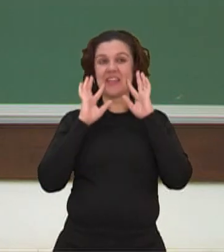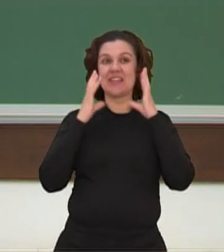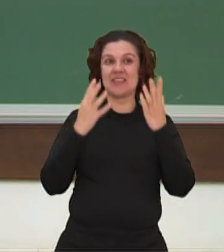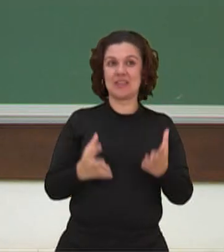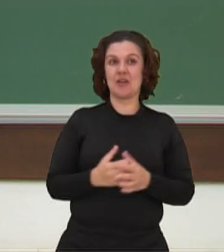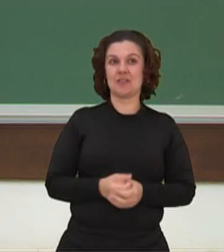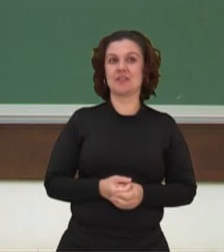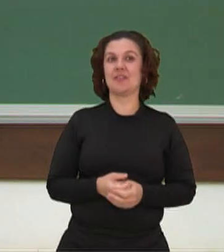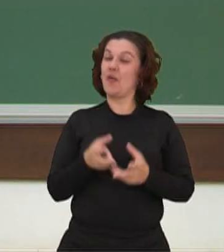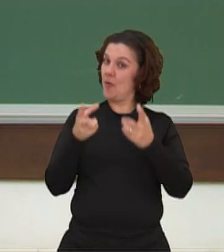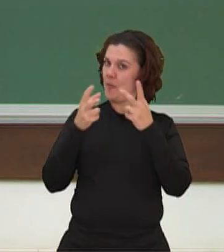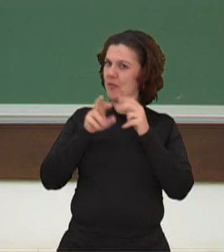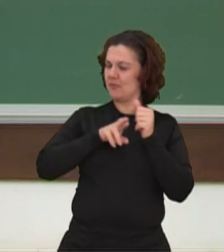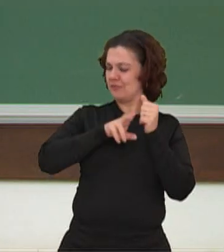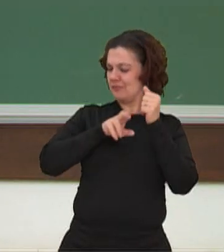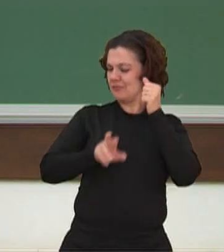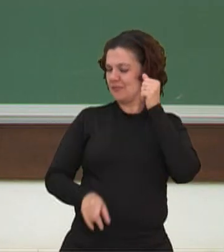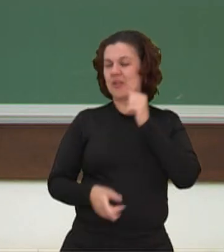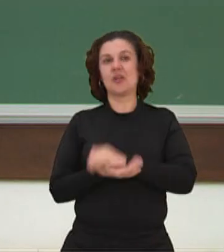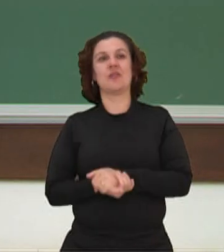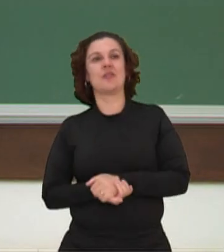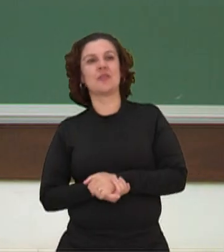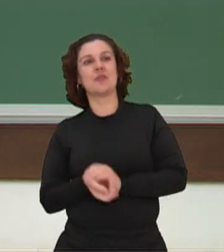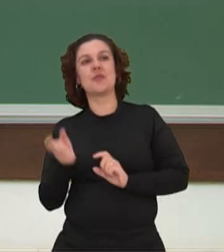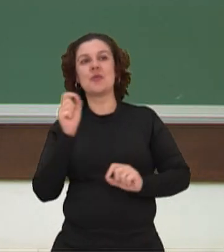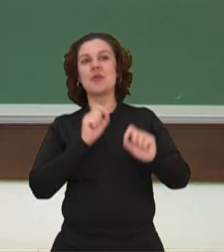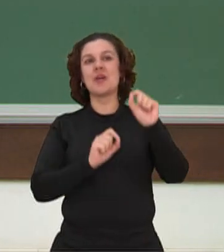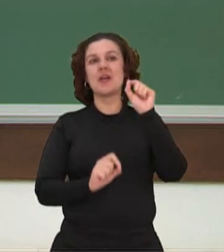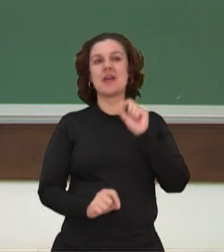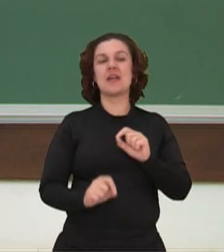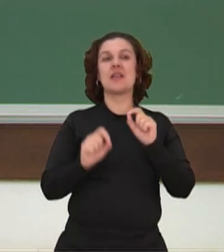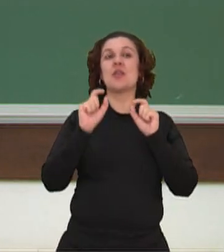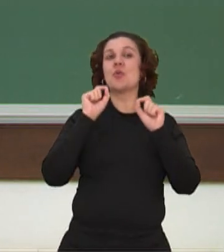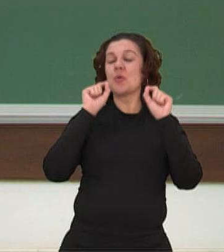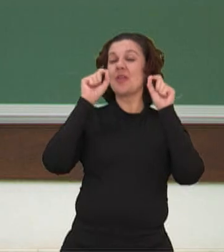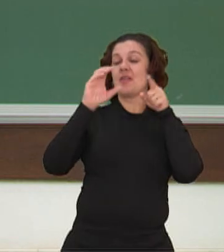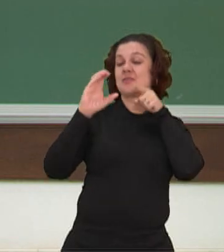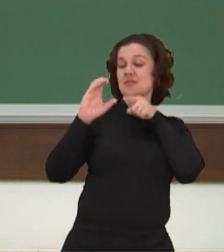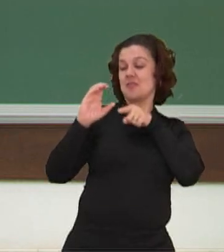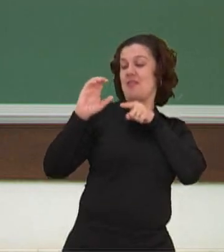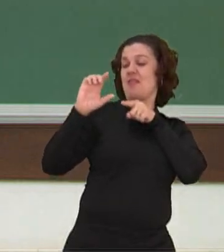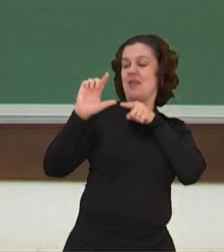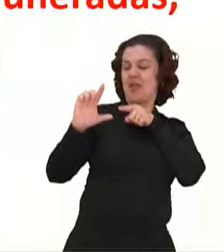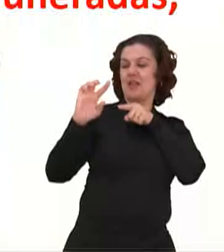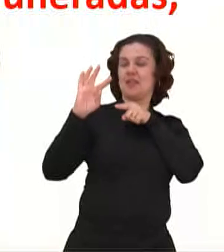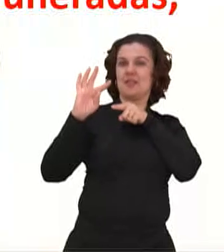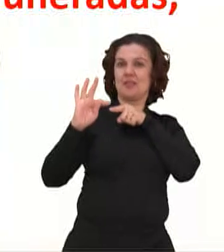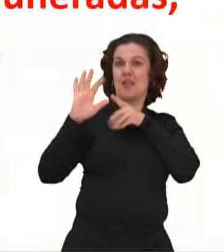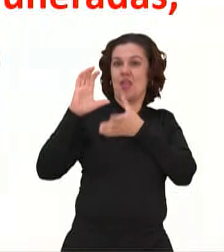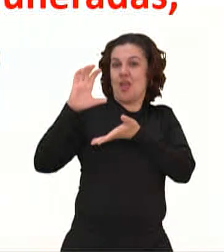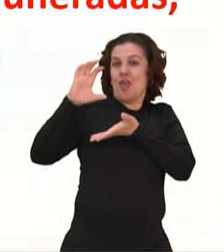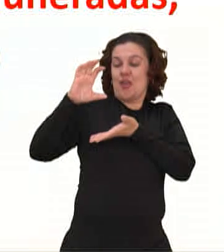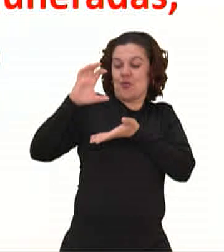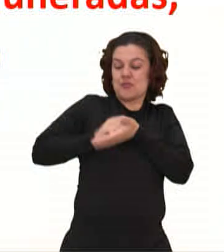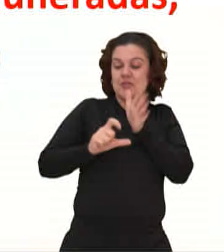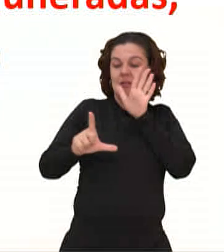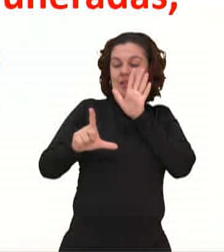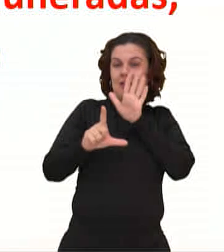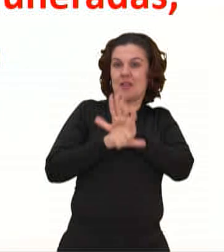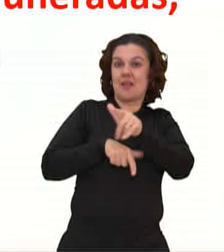percebe outras pegadinhas ao longo da aula. O que foi CLT? Consolidação das